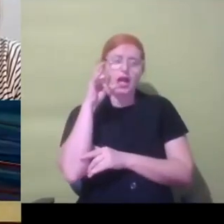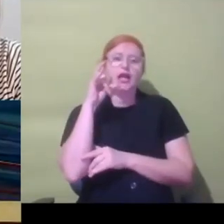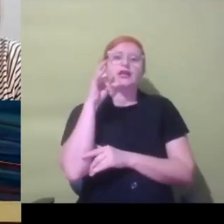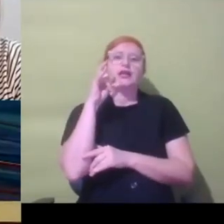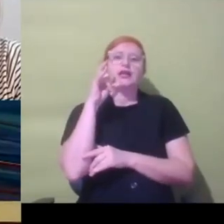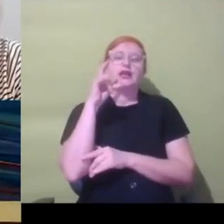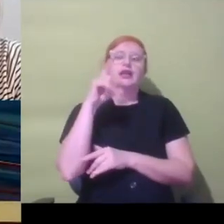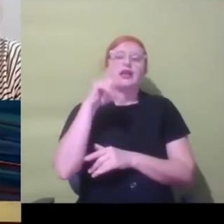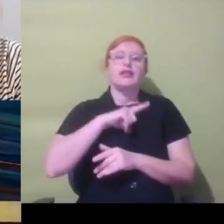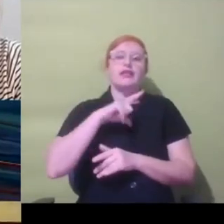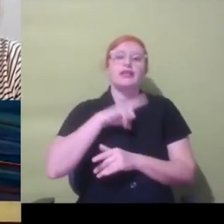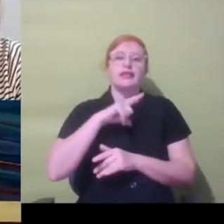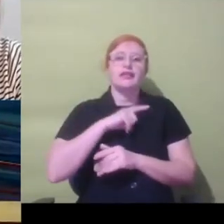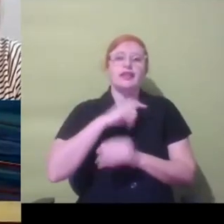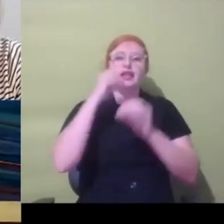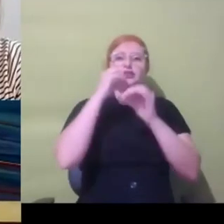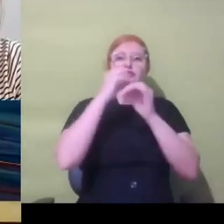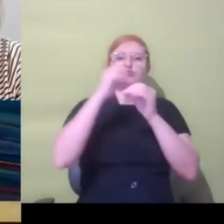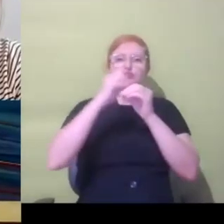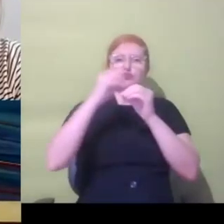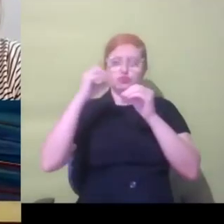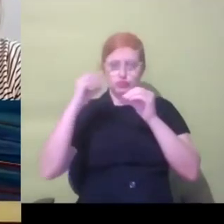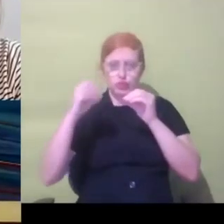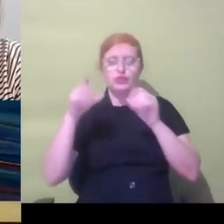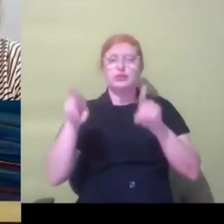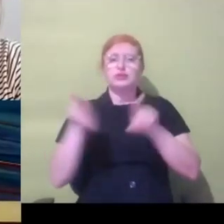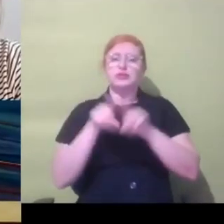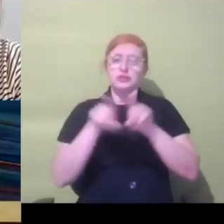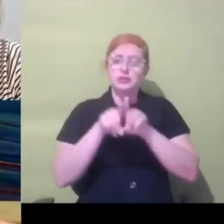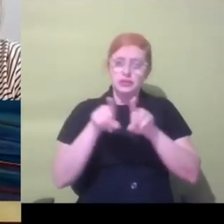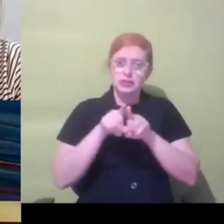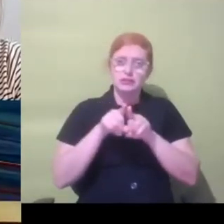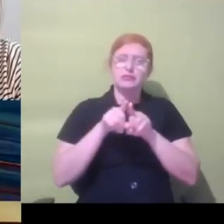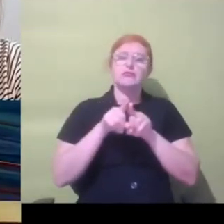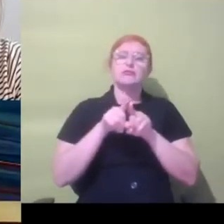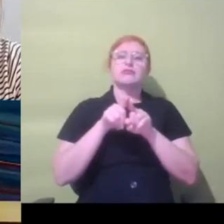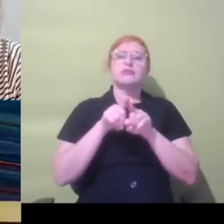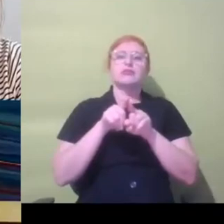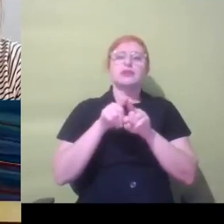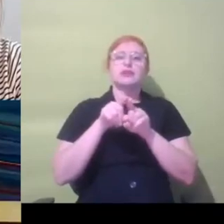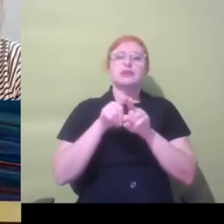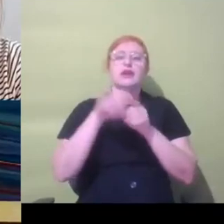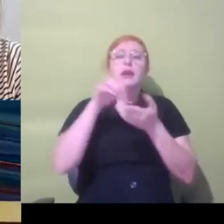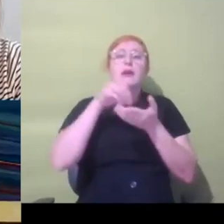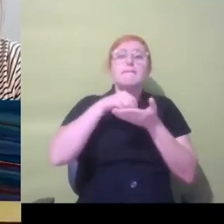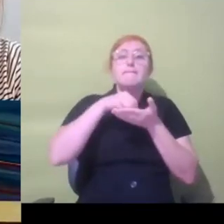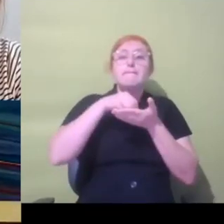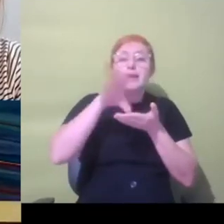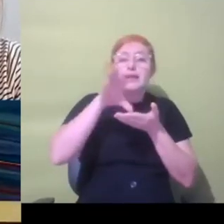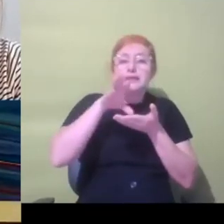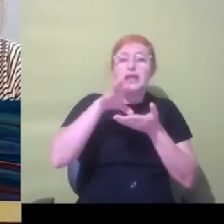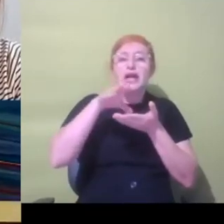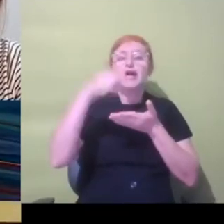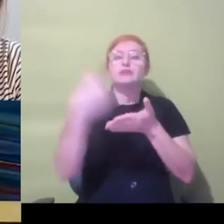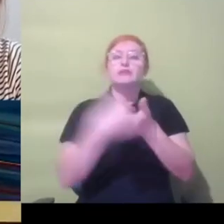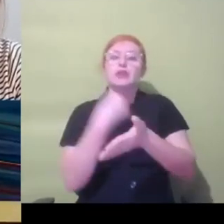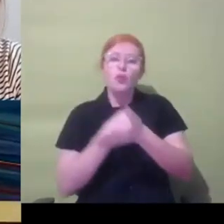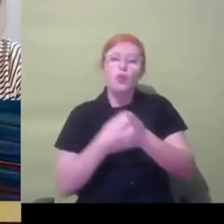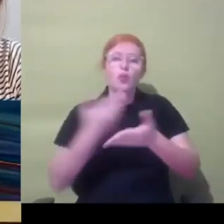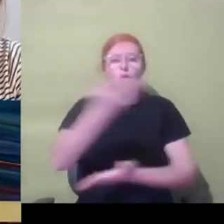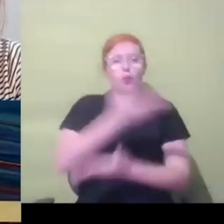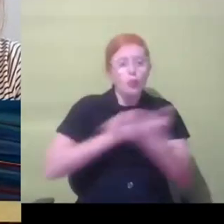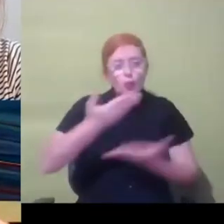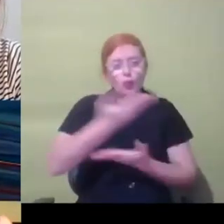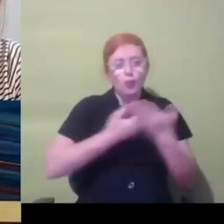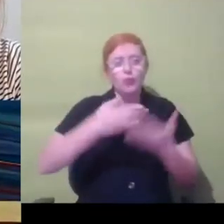pelo Stories. E também a gente vai estar, através das mensagens dos posts, vendo as perguntas, interagindo. Então, é sempre